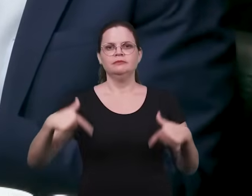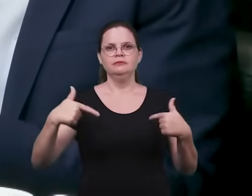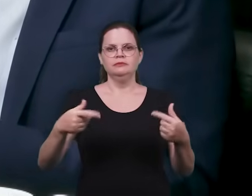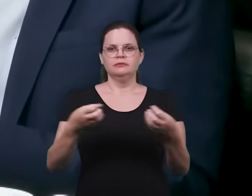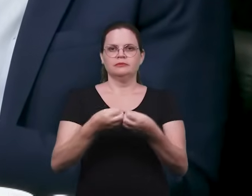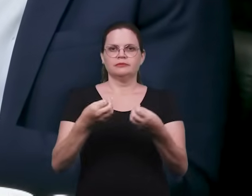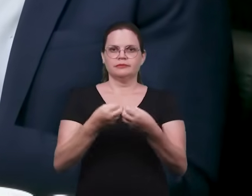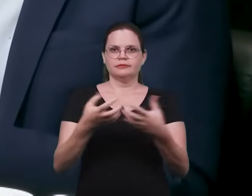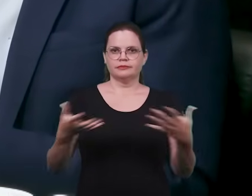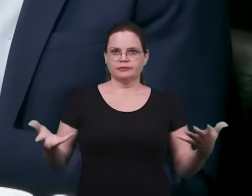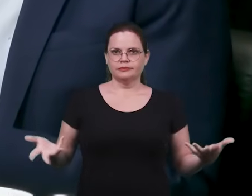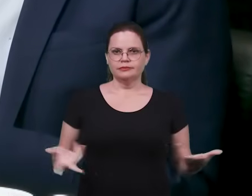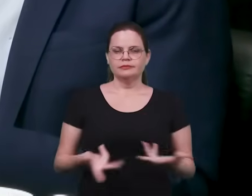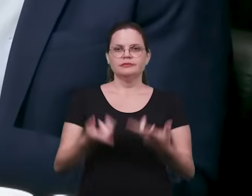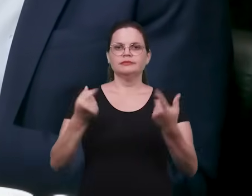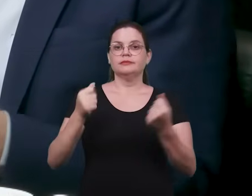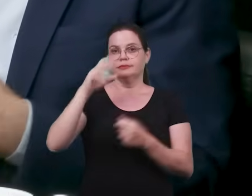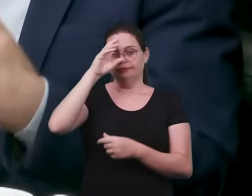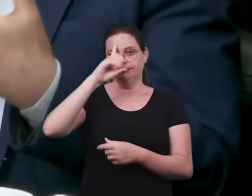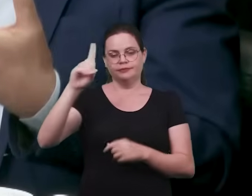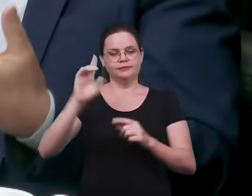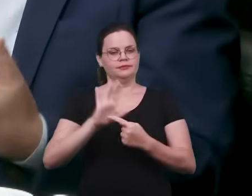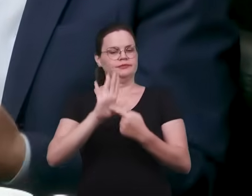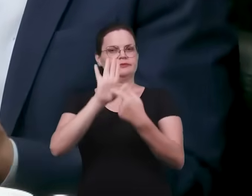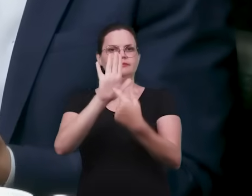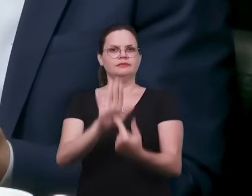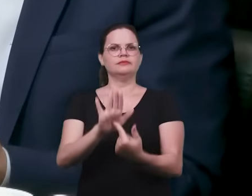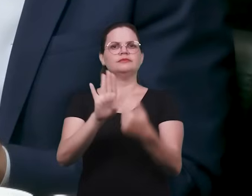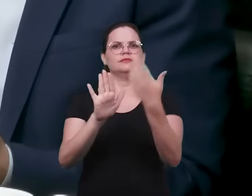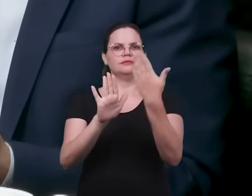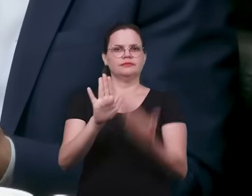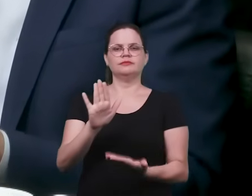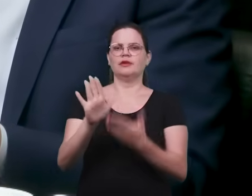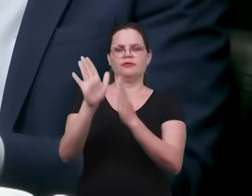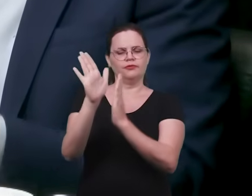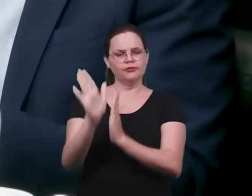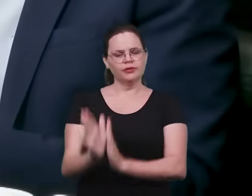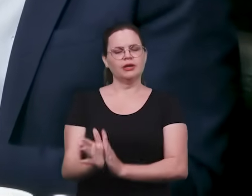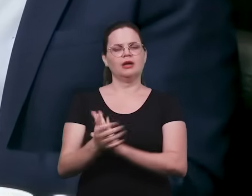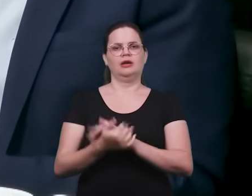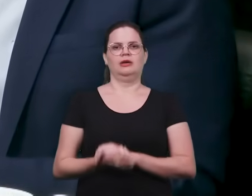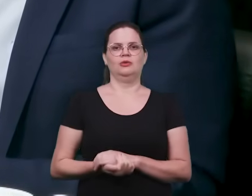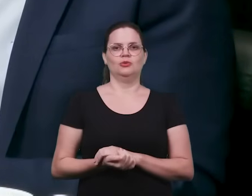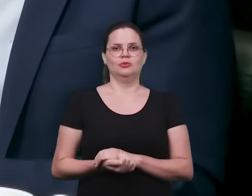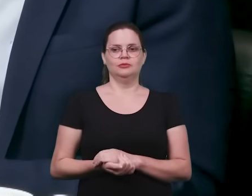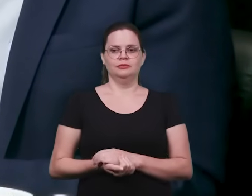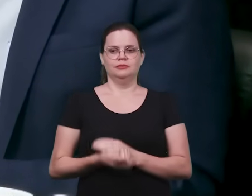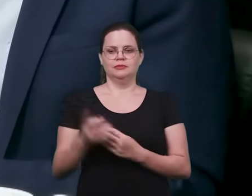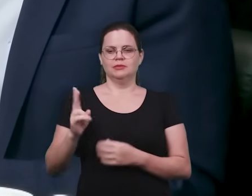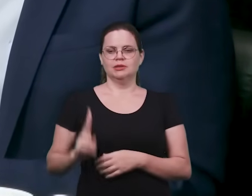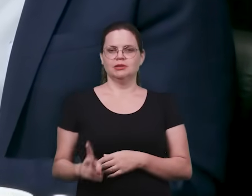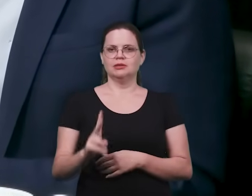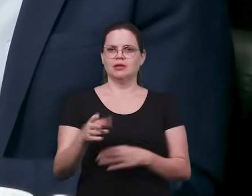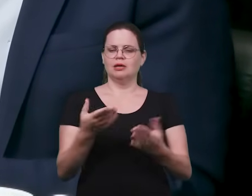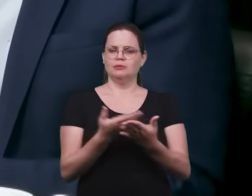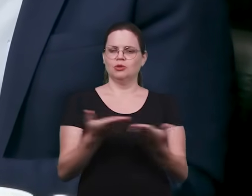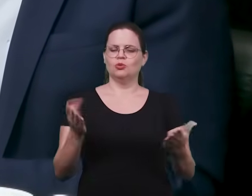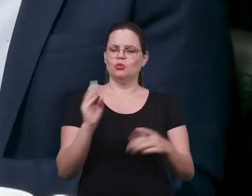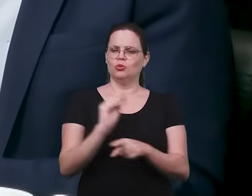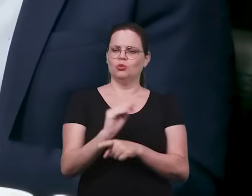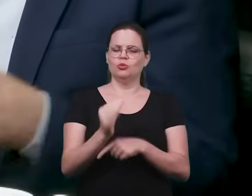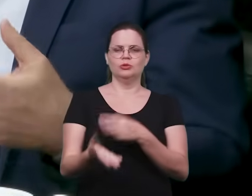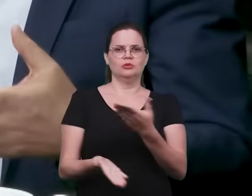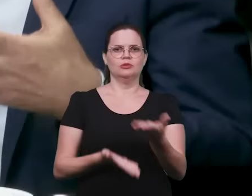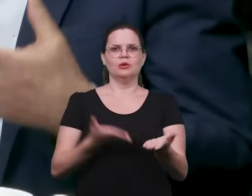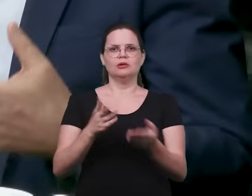que Deus tinha feito, mostrar a fidelidade do Senhor para com aquele povo,